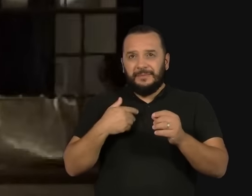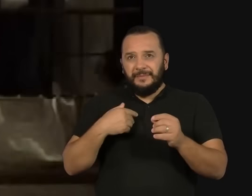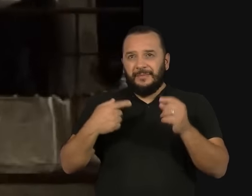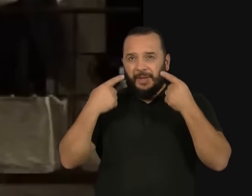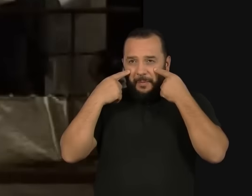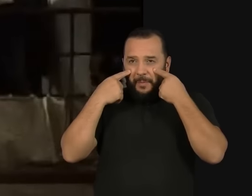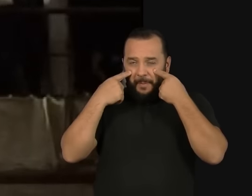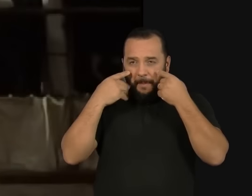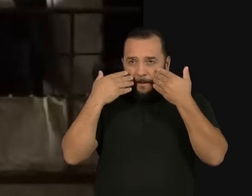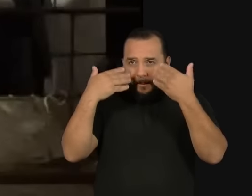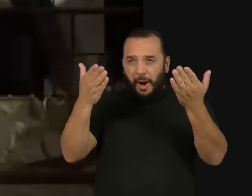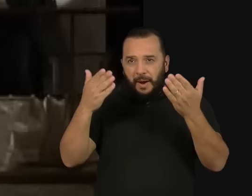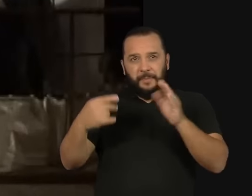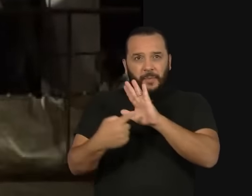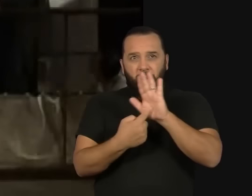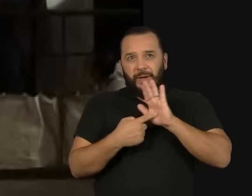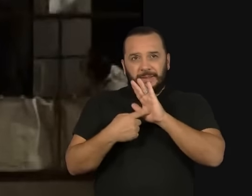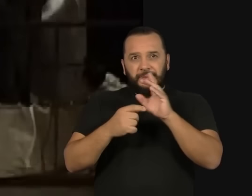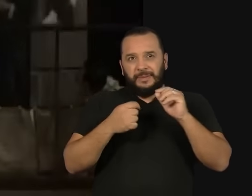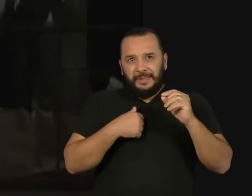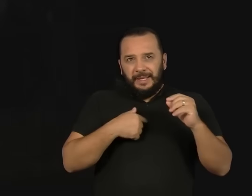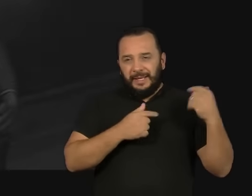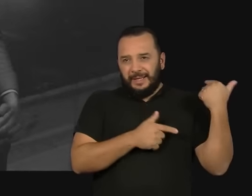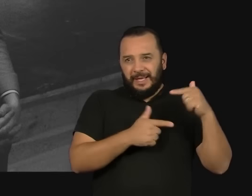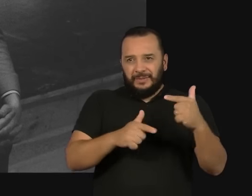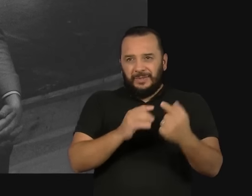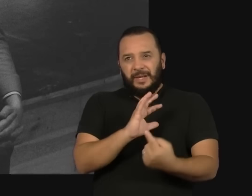limites tradicionais da arte.